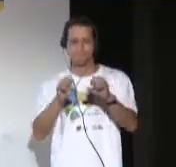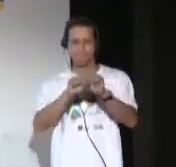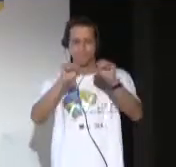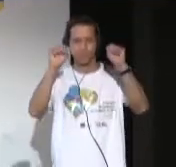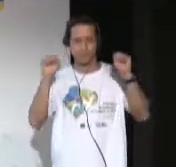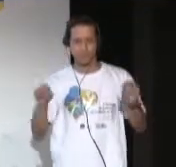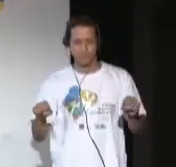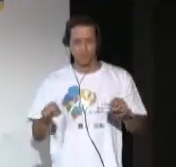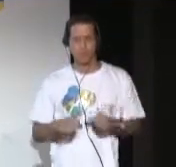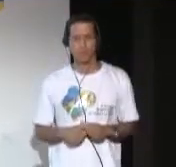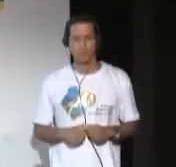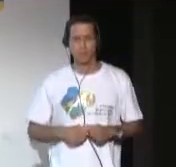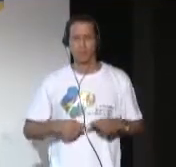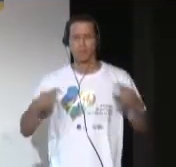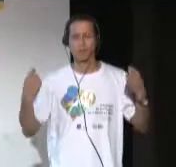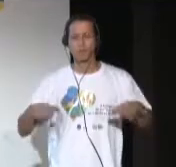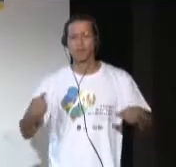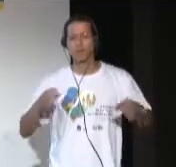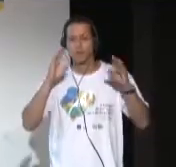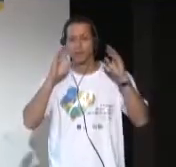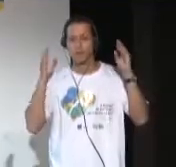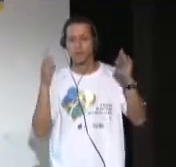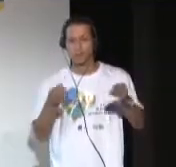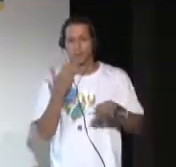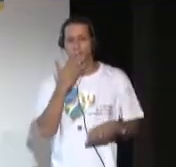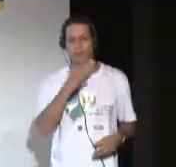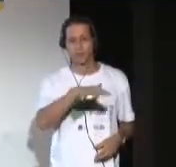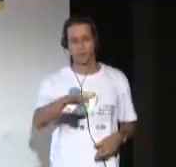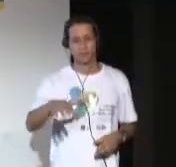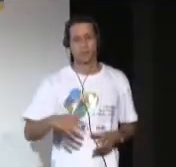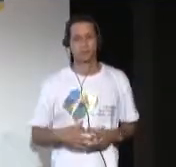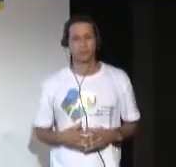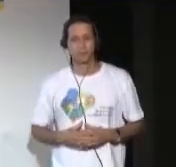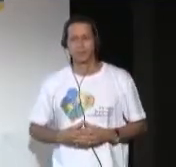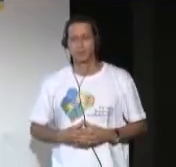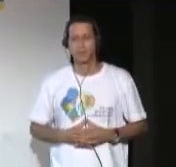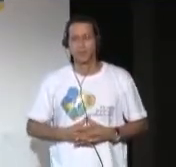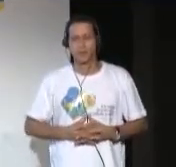sistema, temos que nos enfocar na criança.